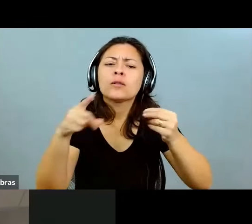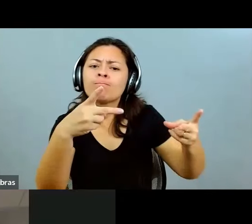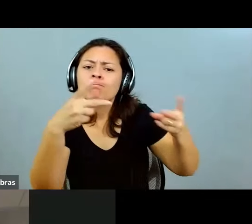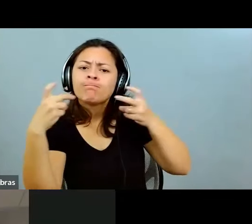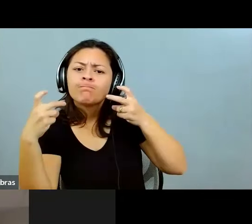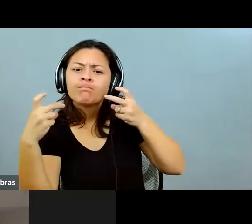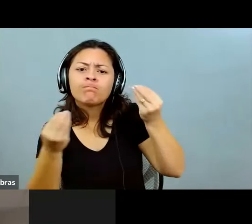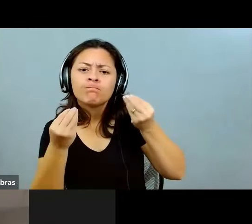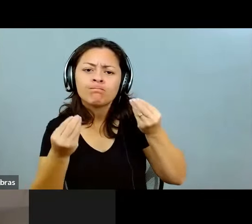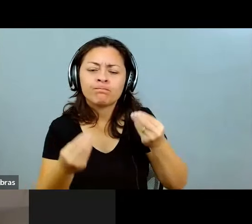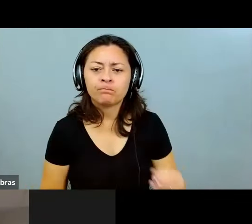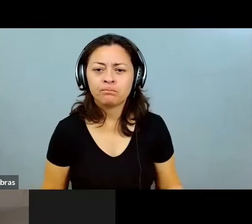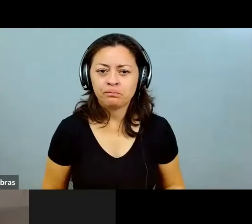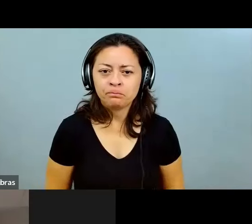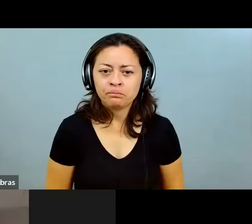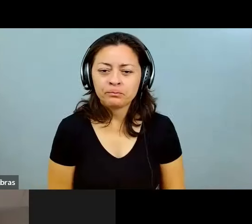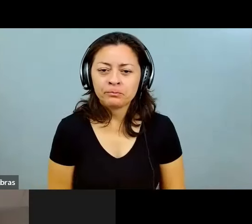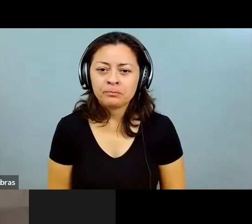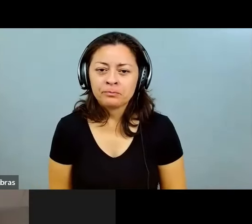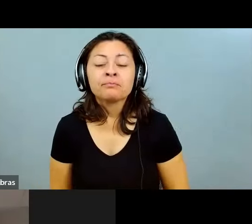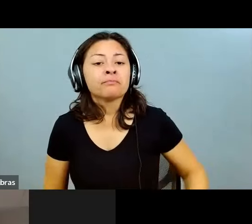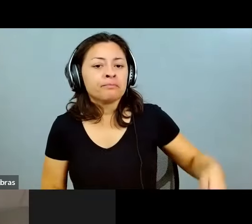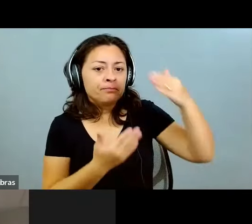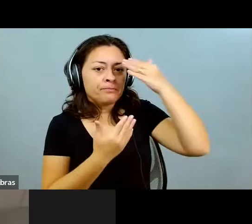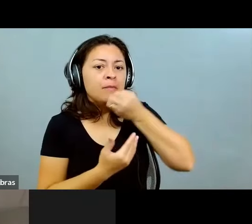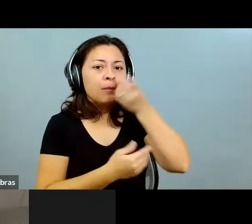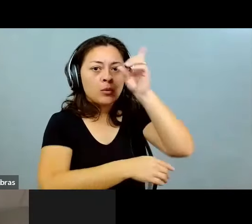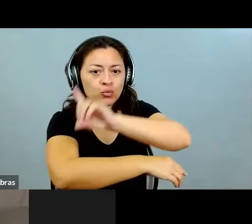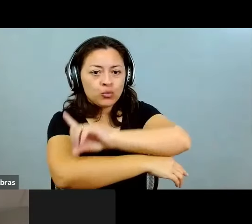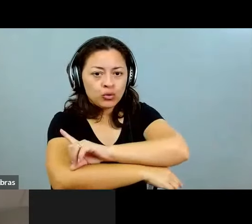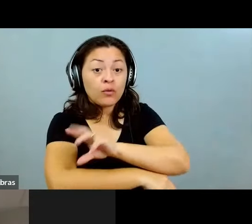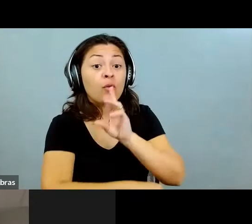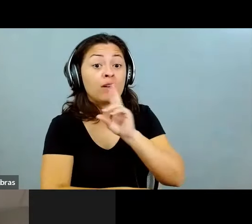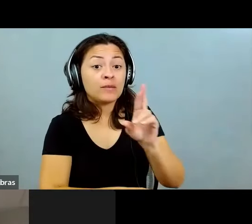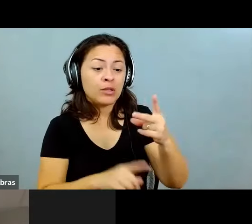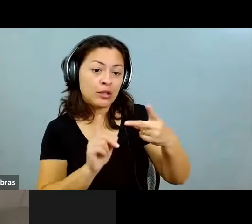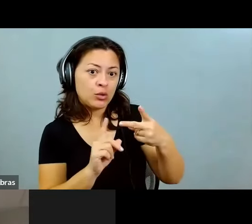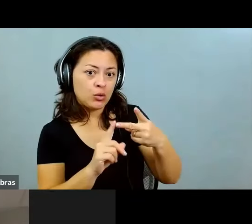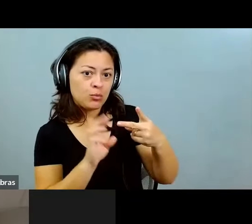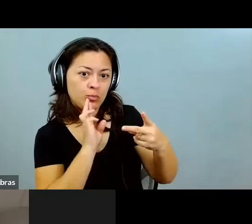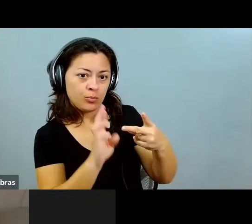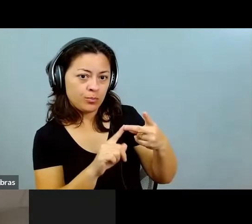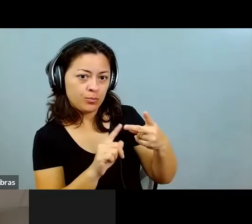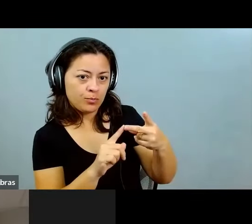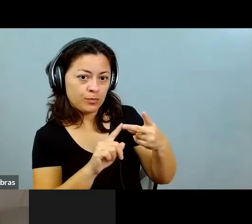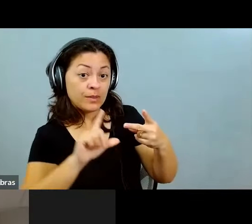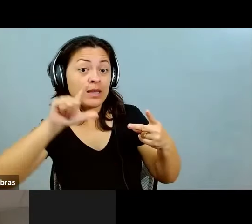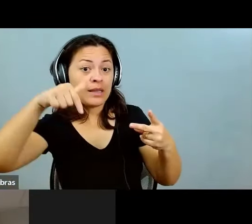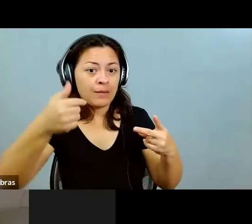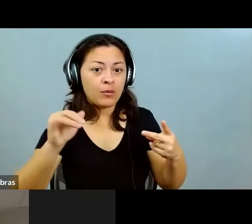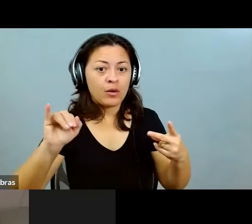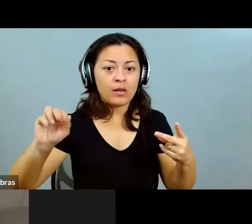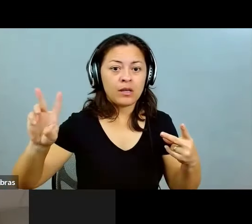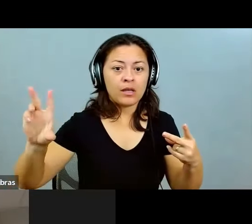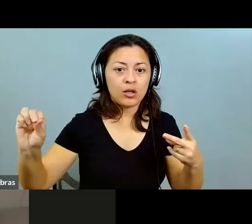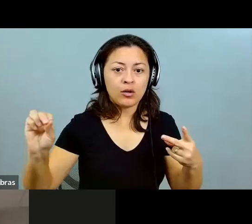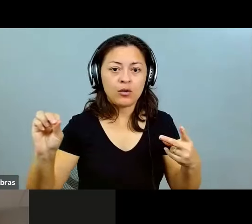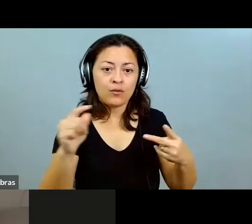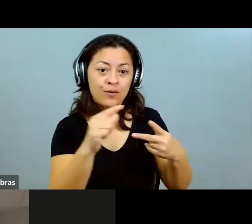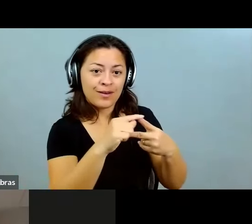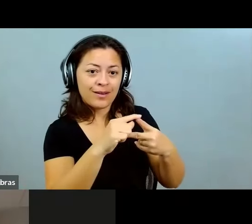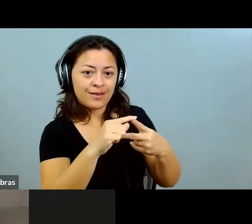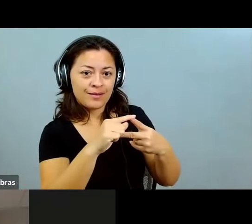obrigado bom dia Mateus obrigado pela pergunta eu vou responder a segunda pergunta sobre perspectiva de produtividade depois o Ivo responde sobre a pergunta de